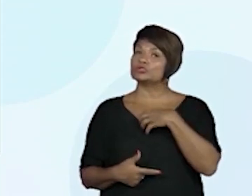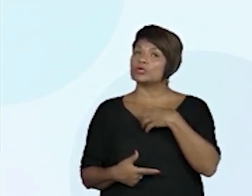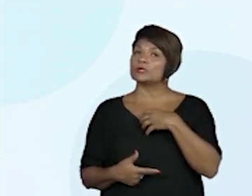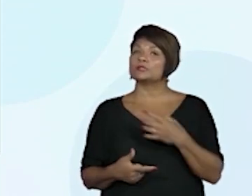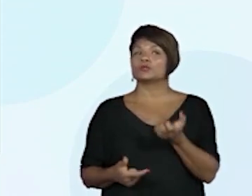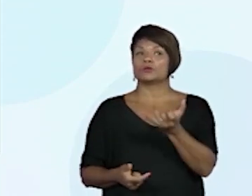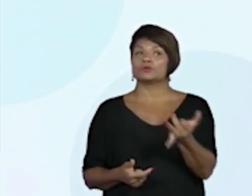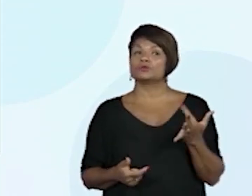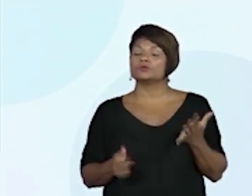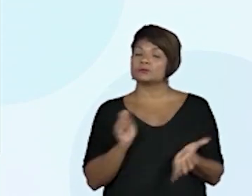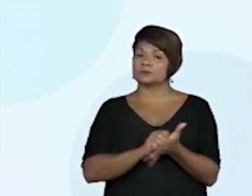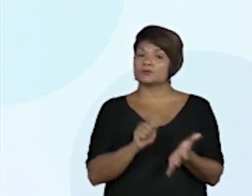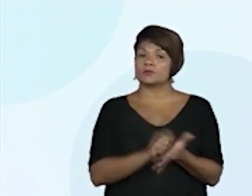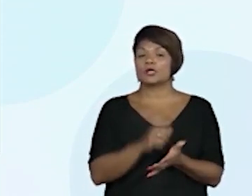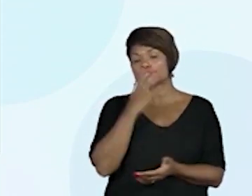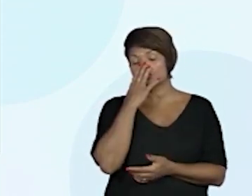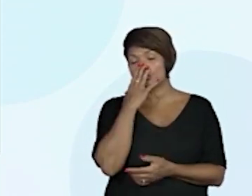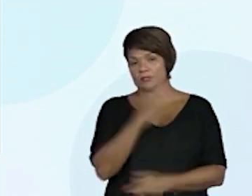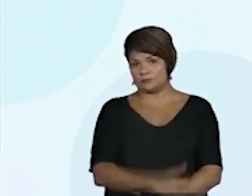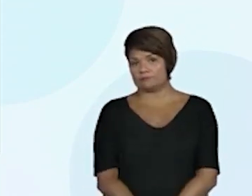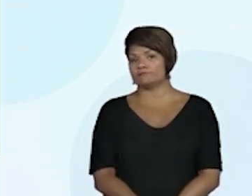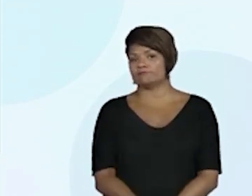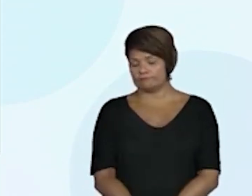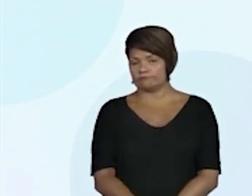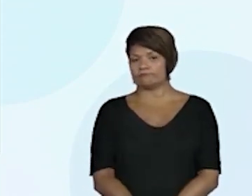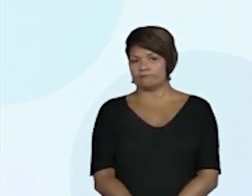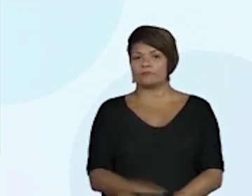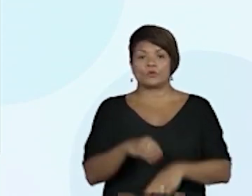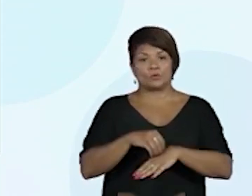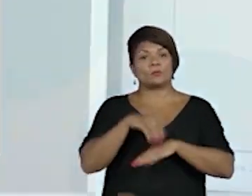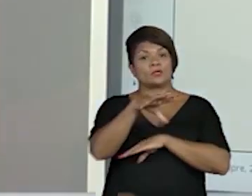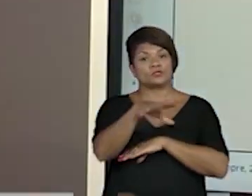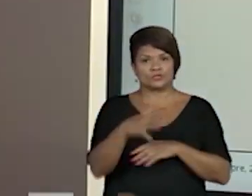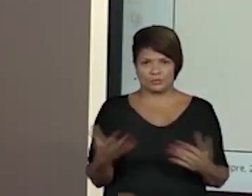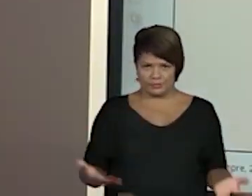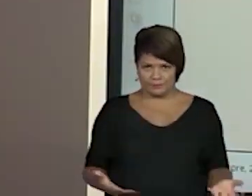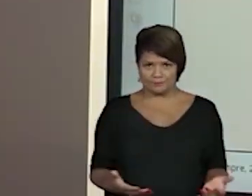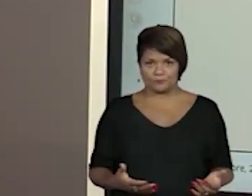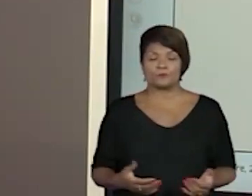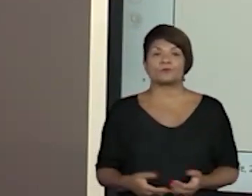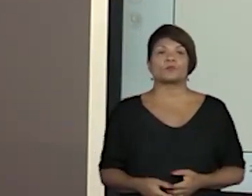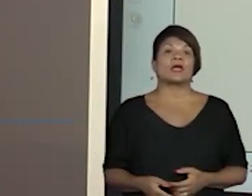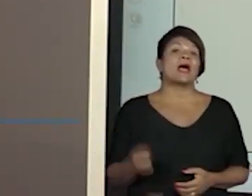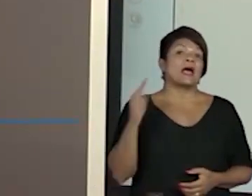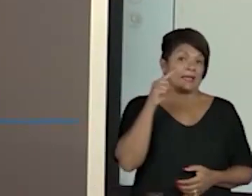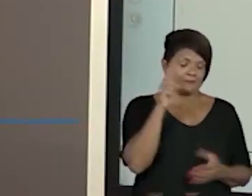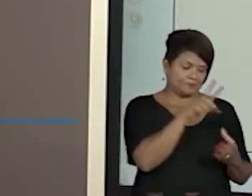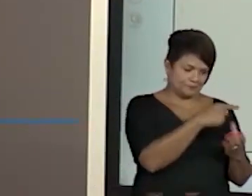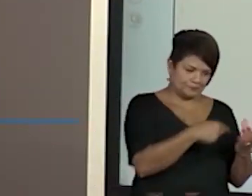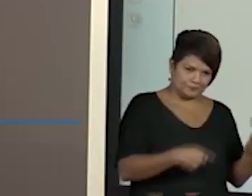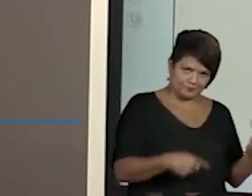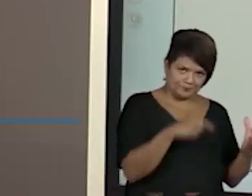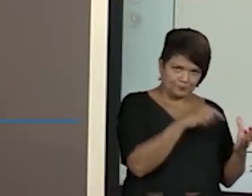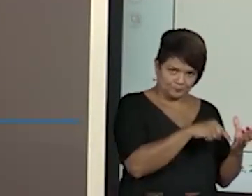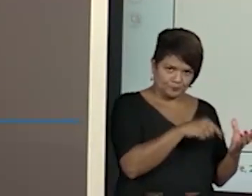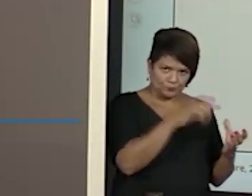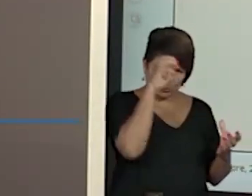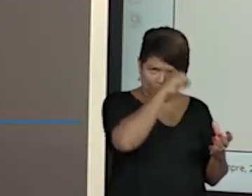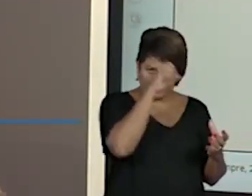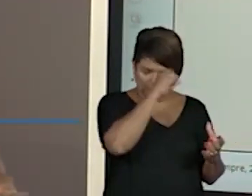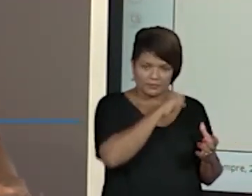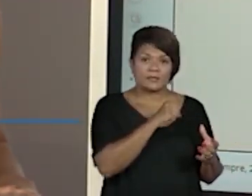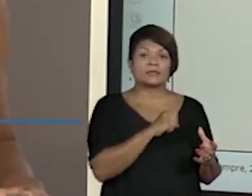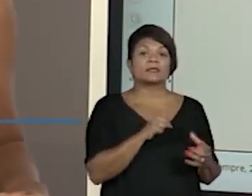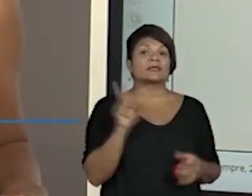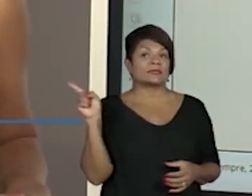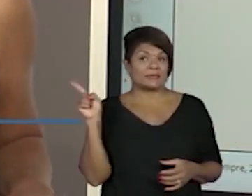a quantidade de cachorrinhos. Só vou dar uma dica aqui agora. Lá na apostila do Aprender, nesta atividade, está pedindo